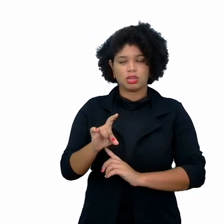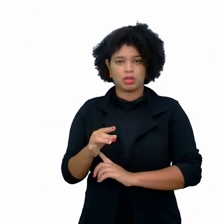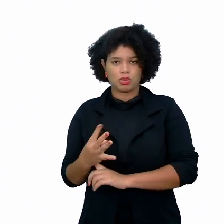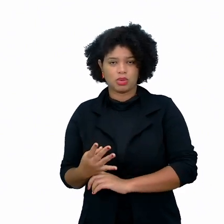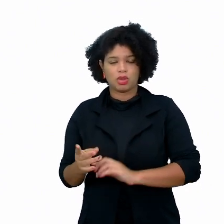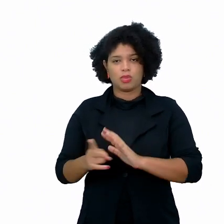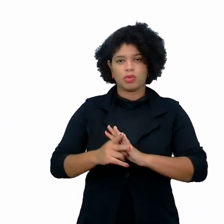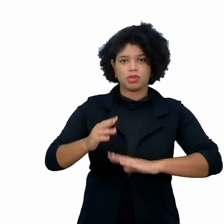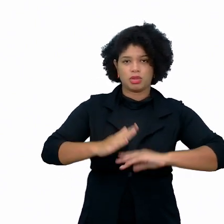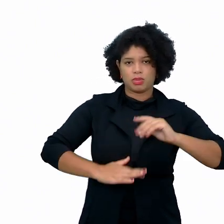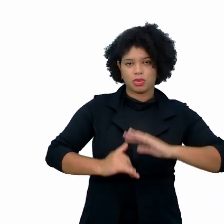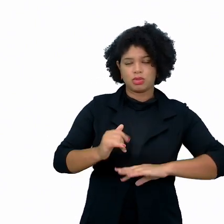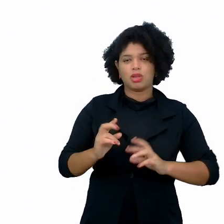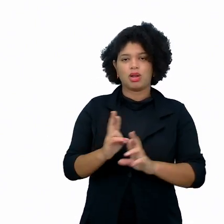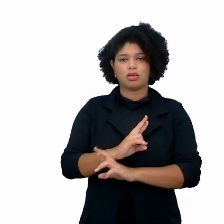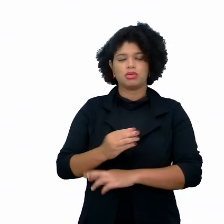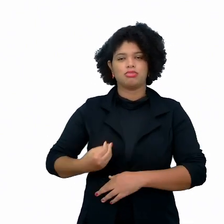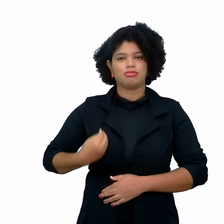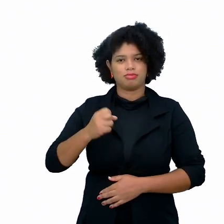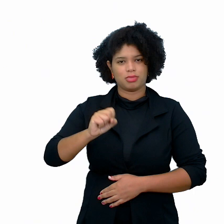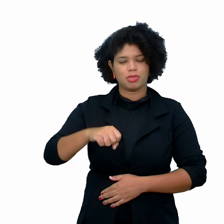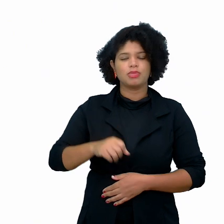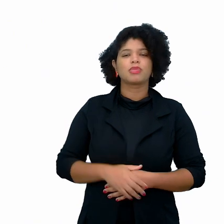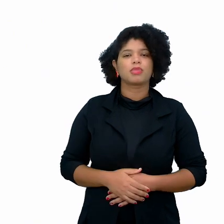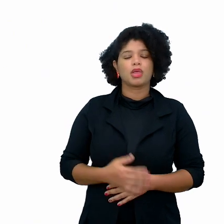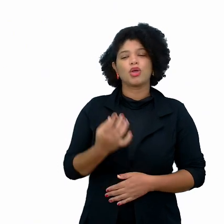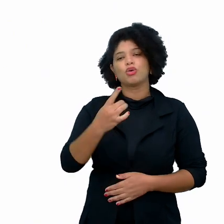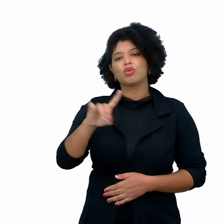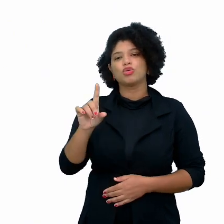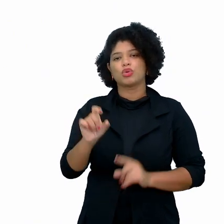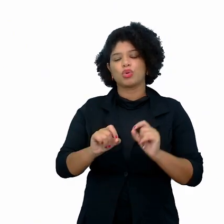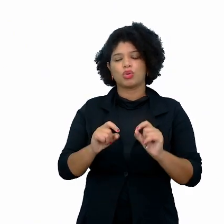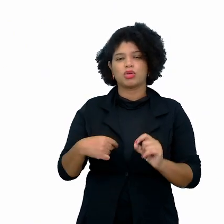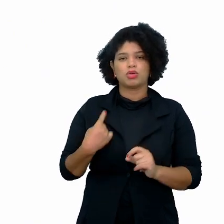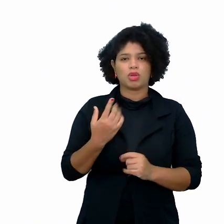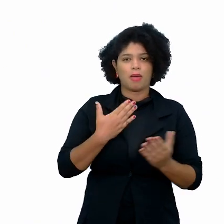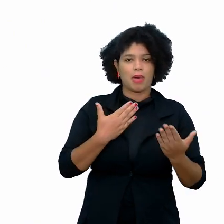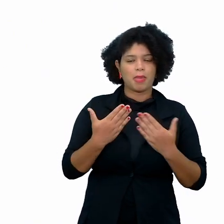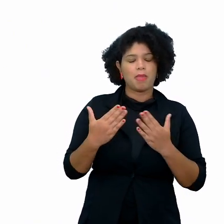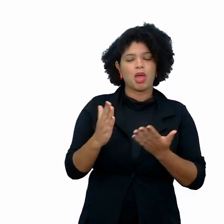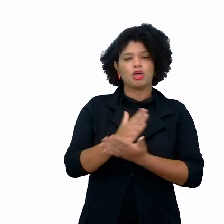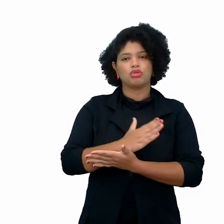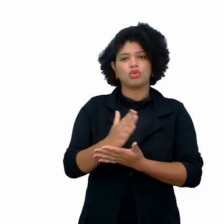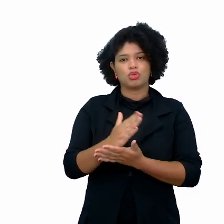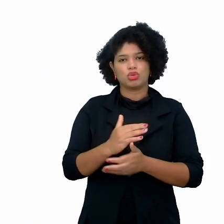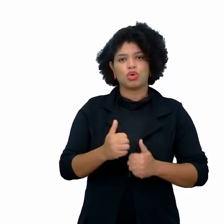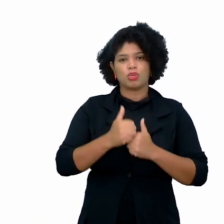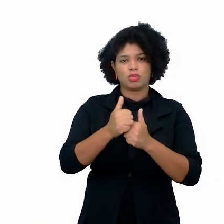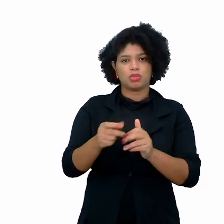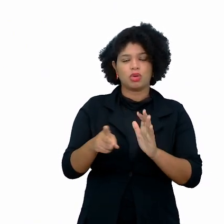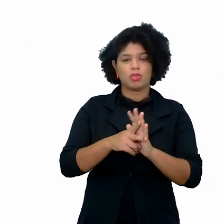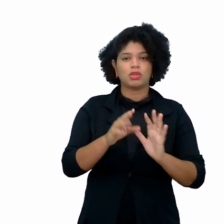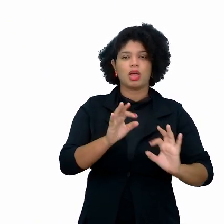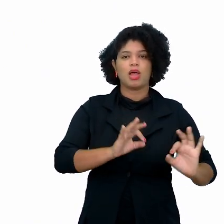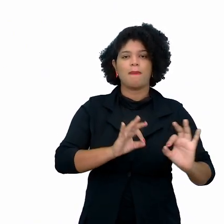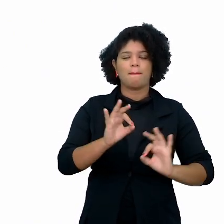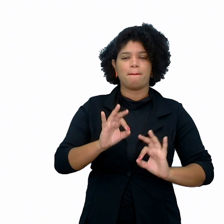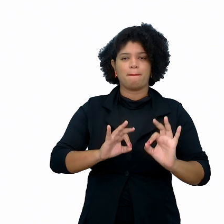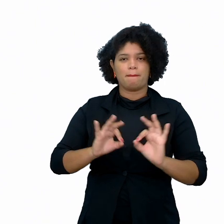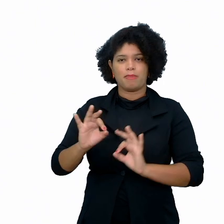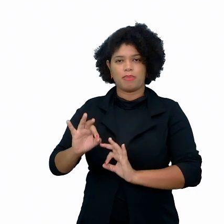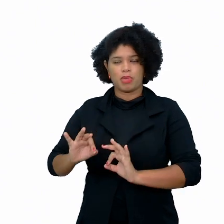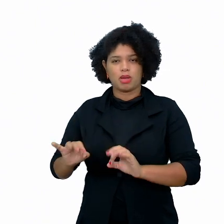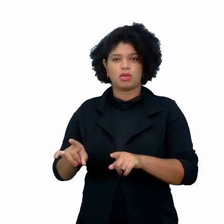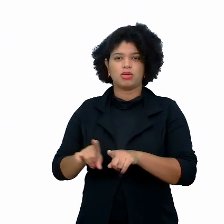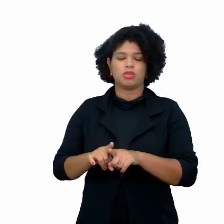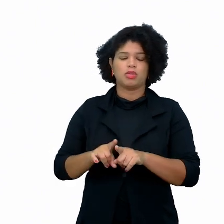das habilidades envolvidas. E, por último, discutir os encaminhamentos para o planejamento do